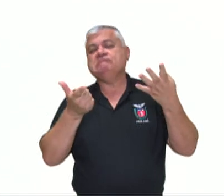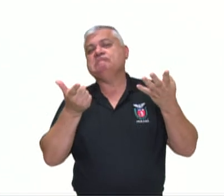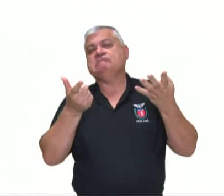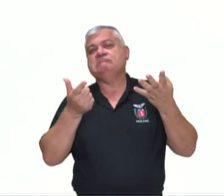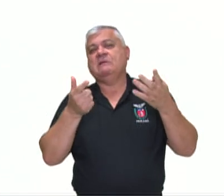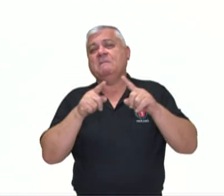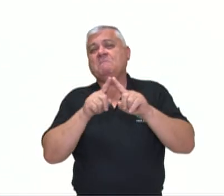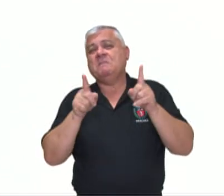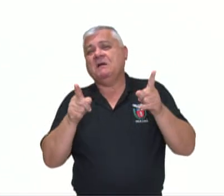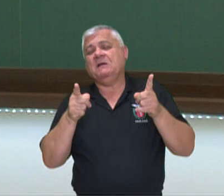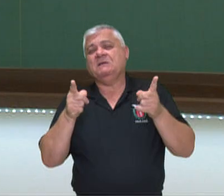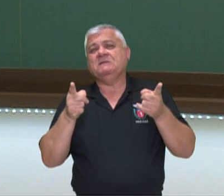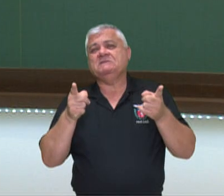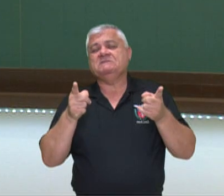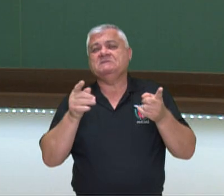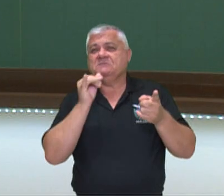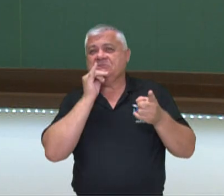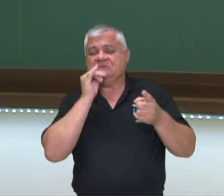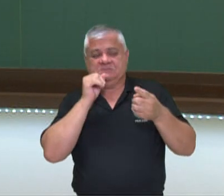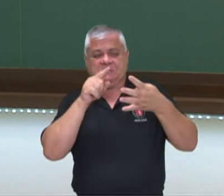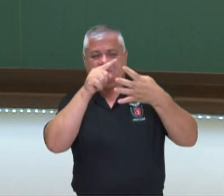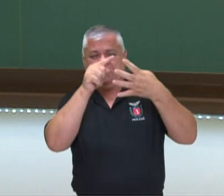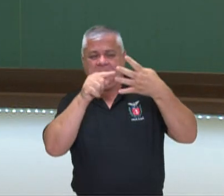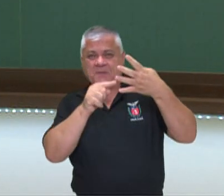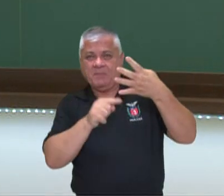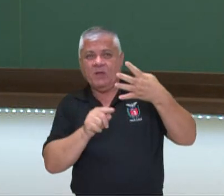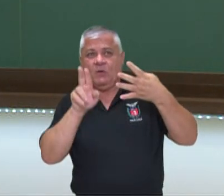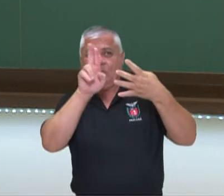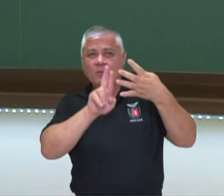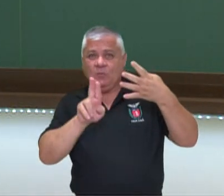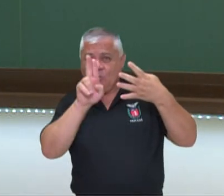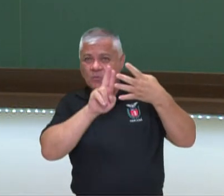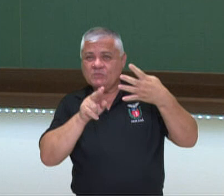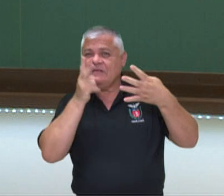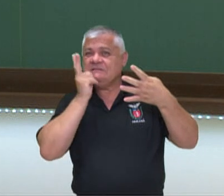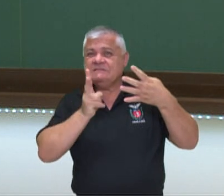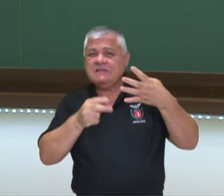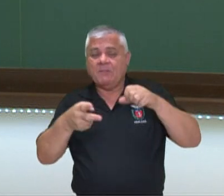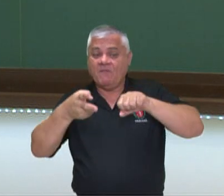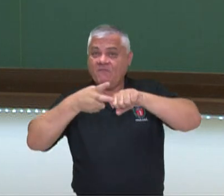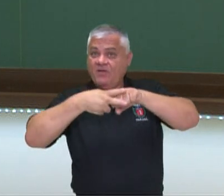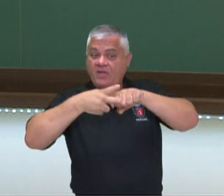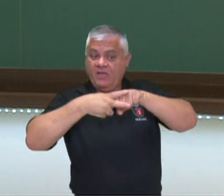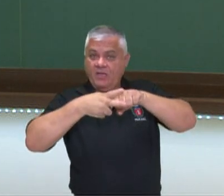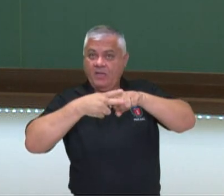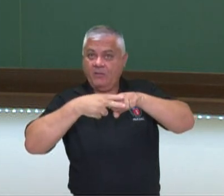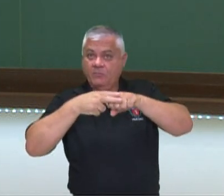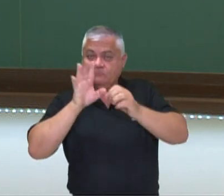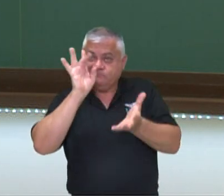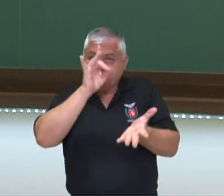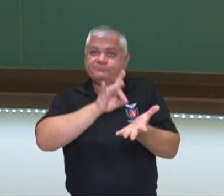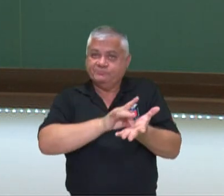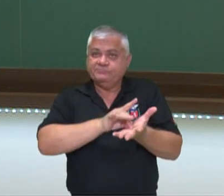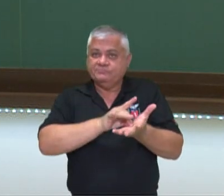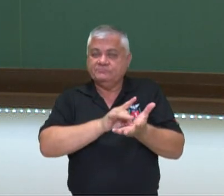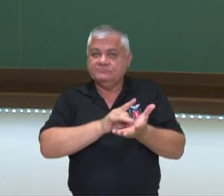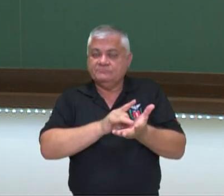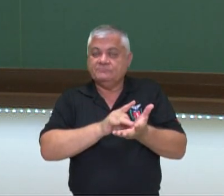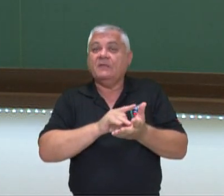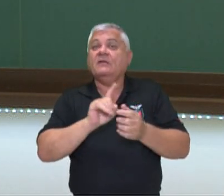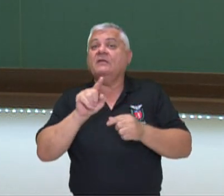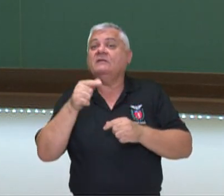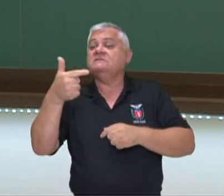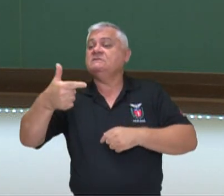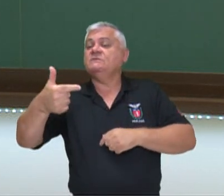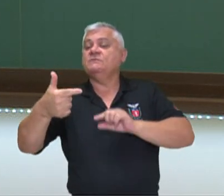tea. Então, vejam que nós temos sempre a utilização do verbo na forma afirmativa, seguido